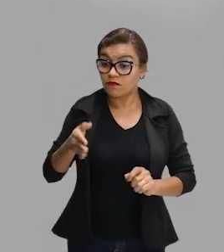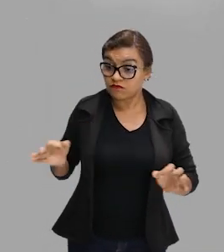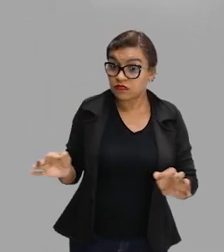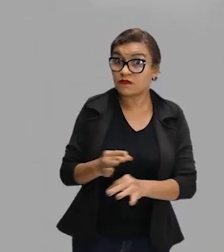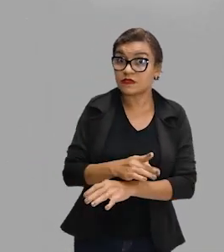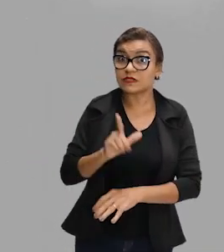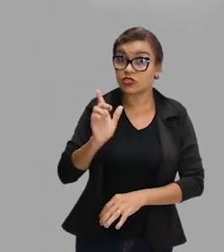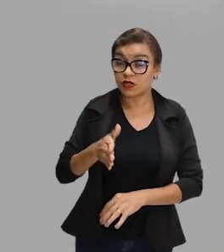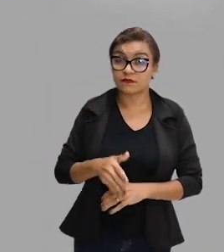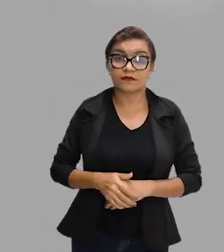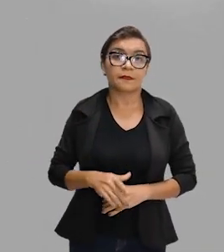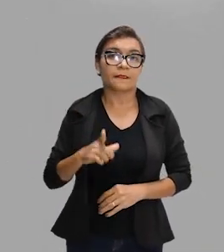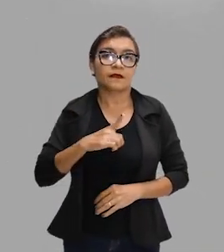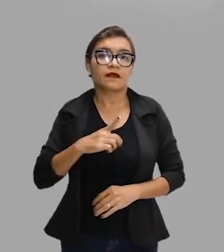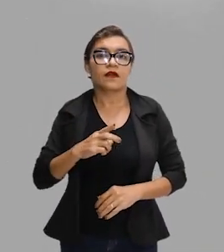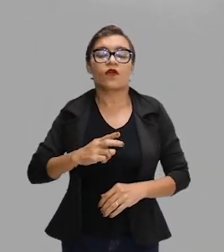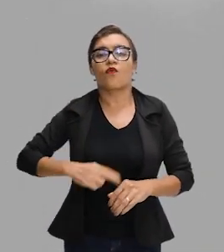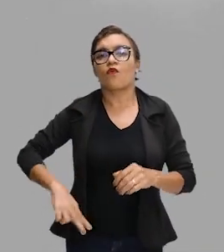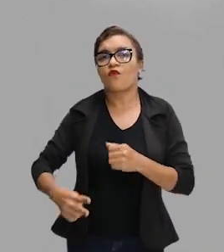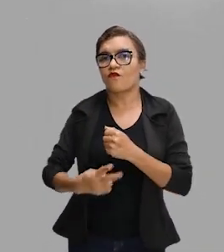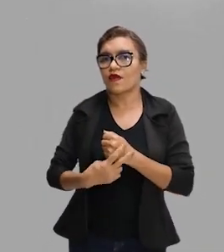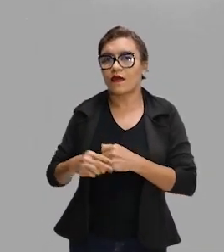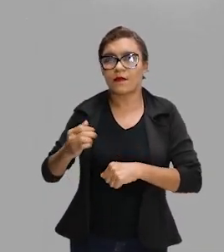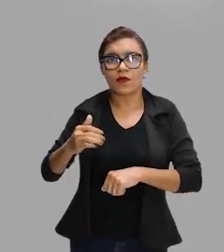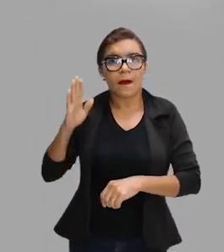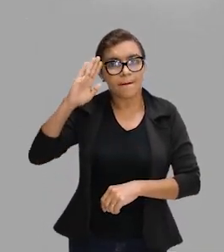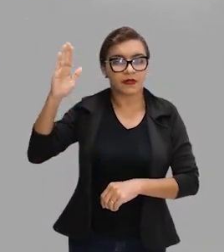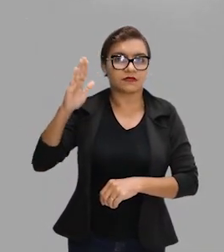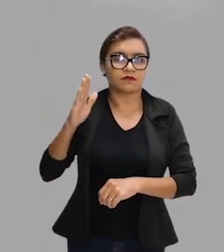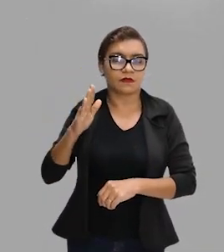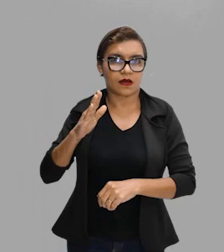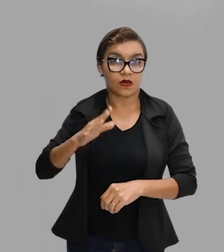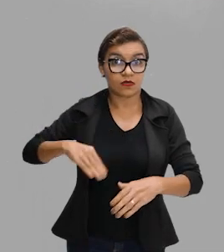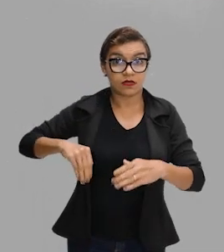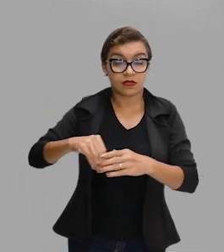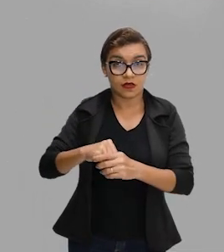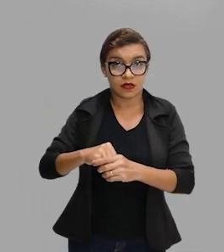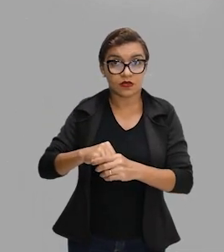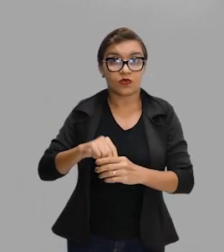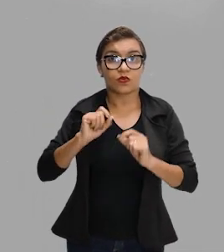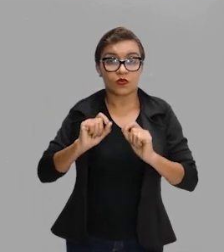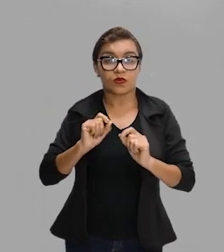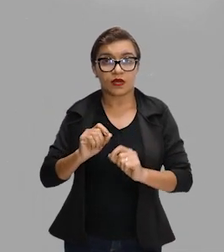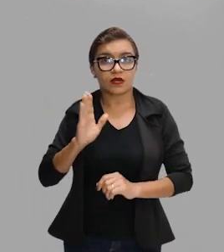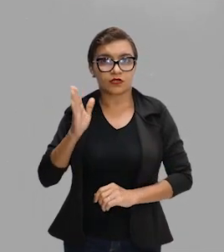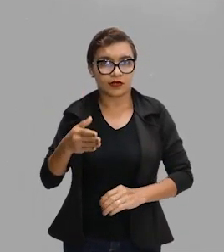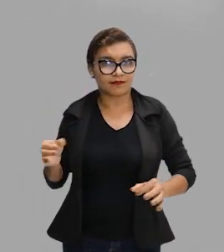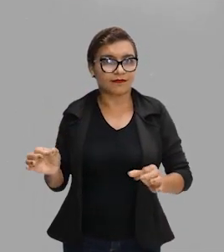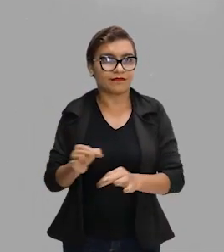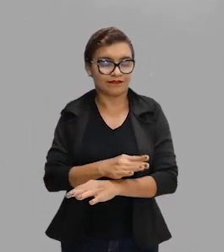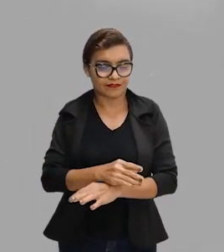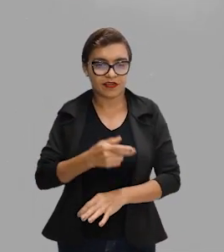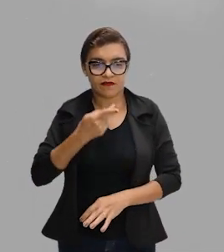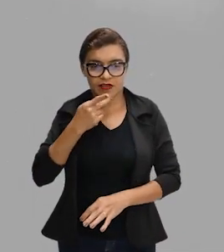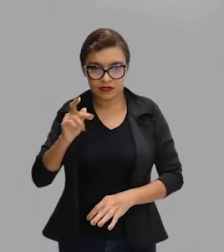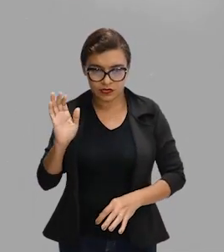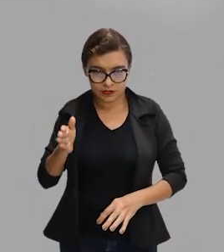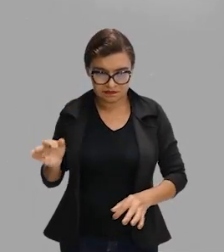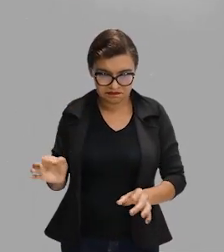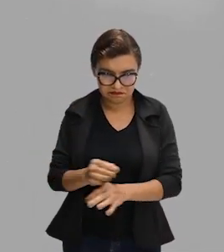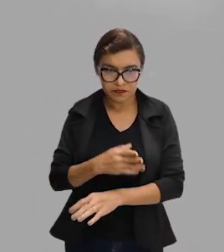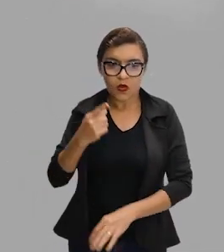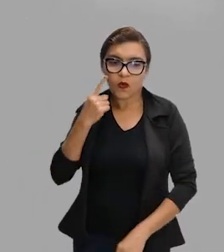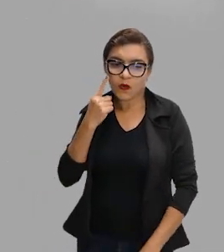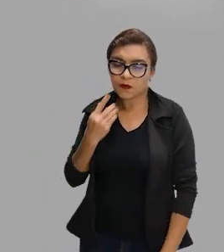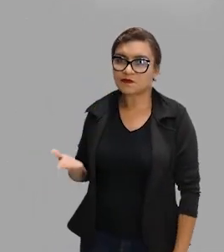verbo auxiliar, o meu verbo principal ele aparece no particípio. Vamos ver aqui o exemplo. Hoy he comido a